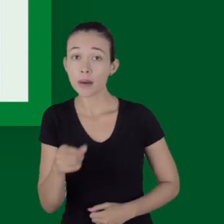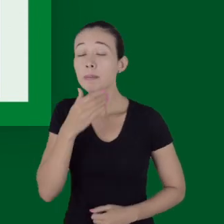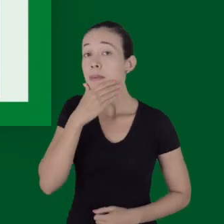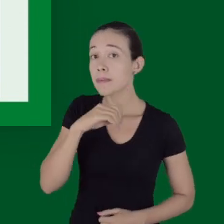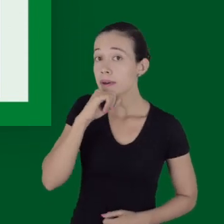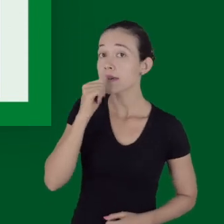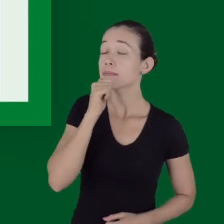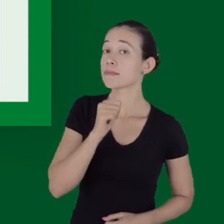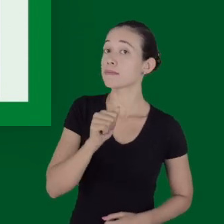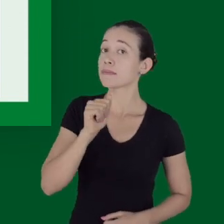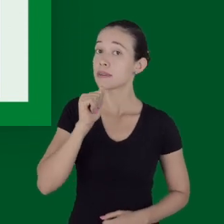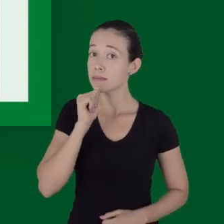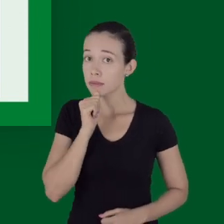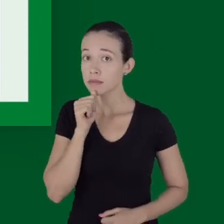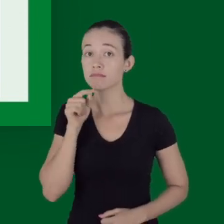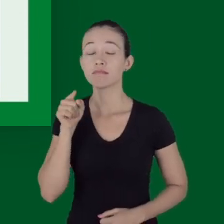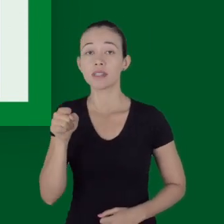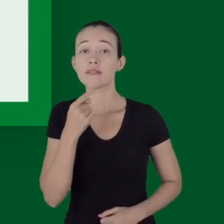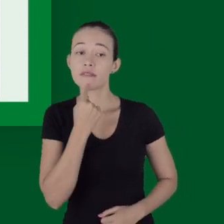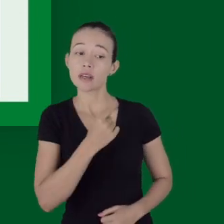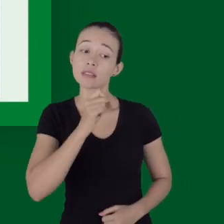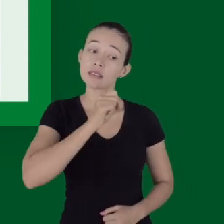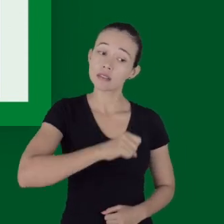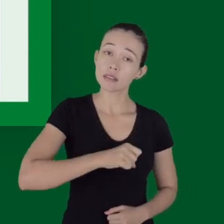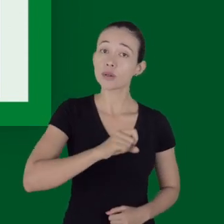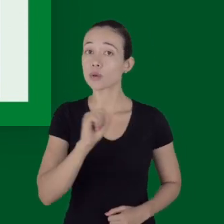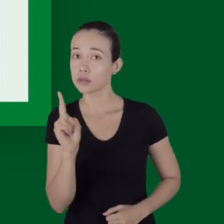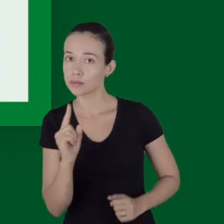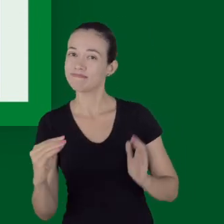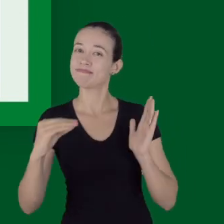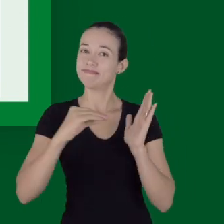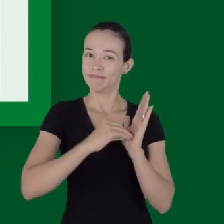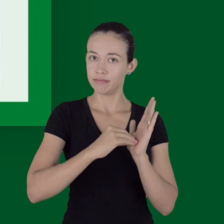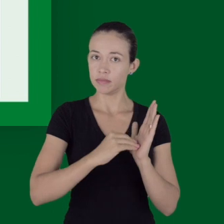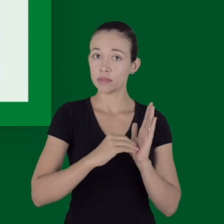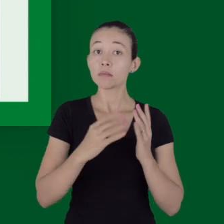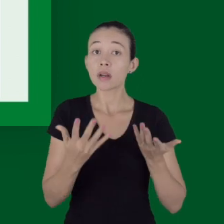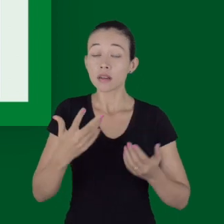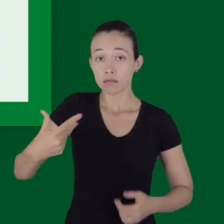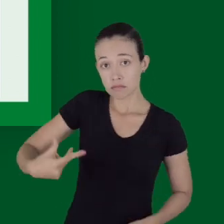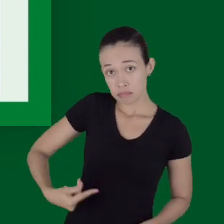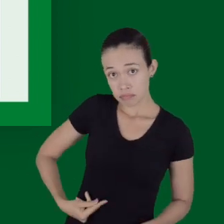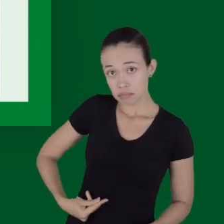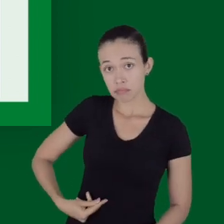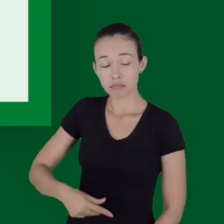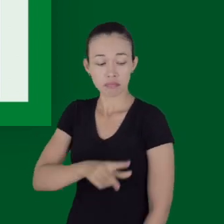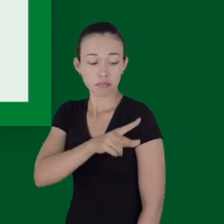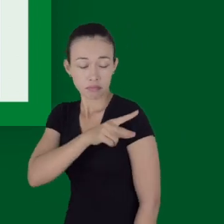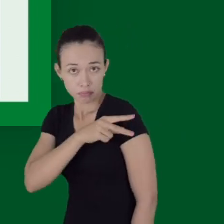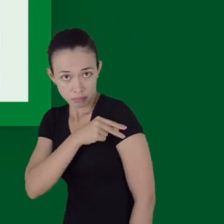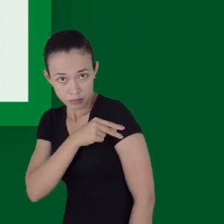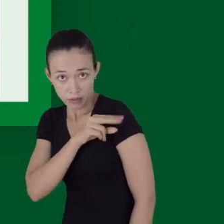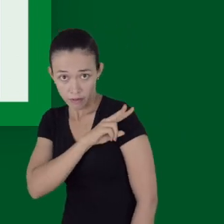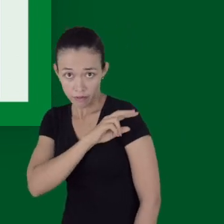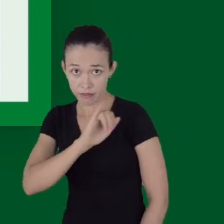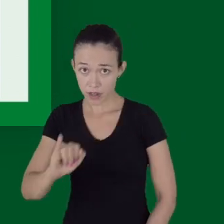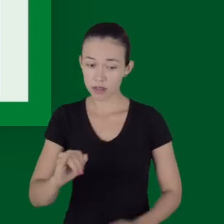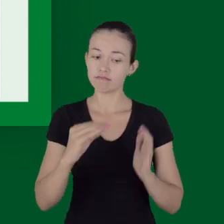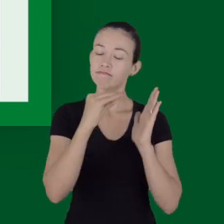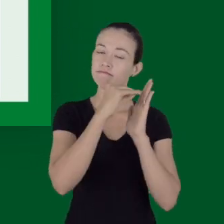na escola, tem que conter a receita junto do plano, né, de tratamento.